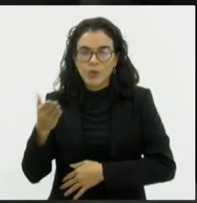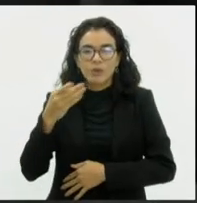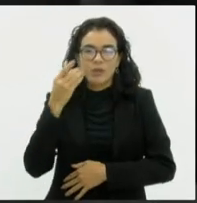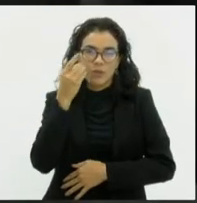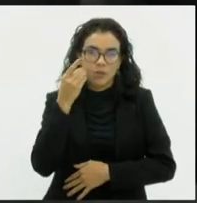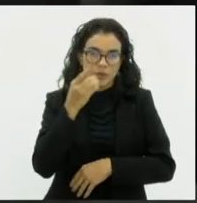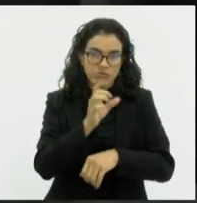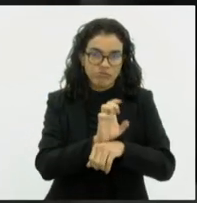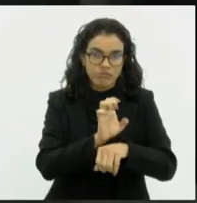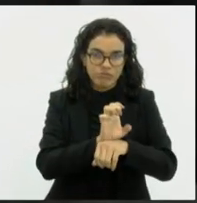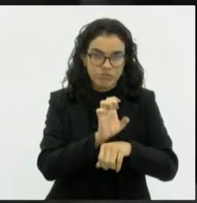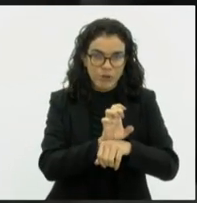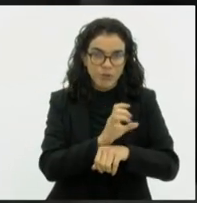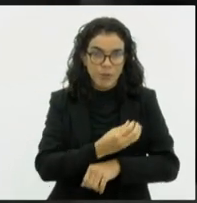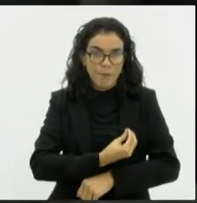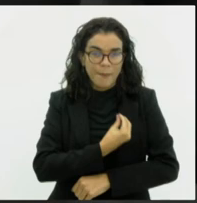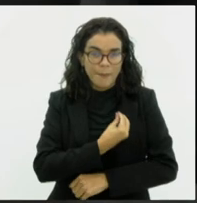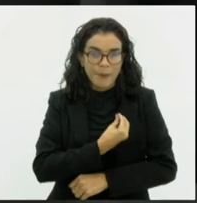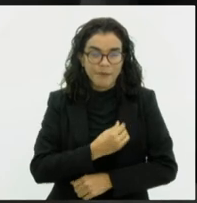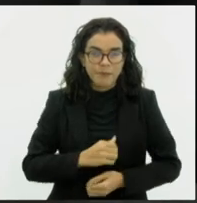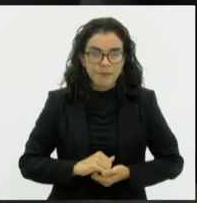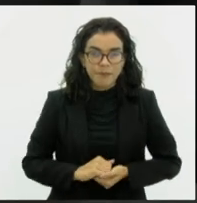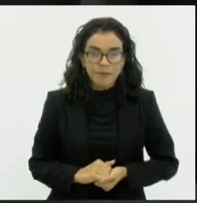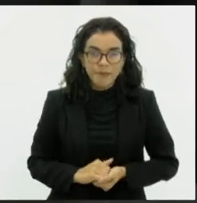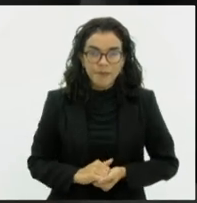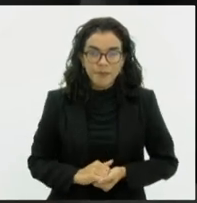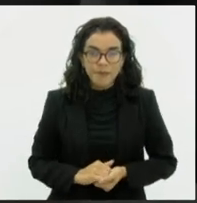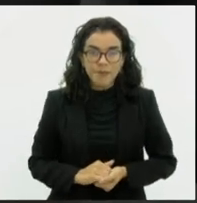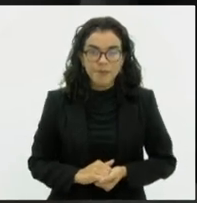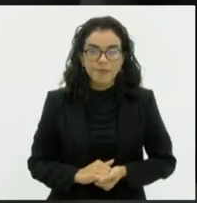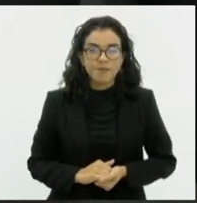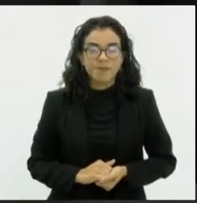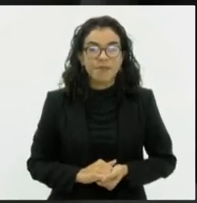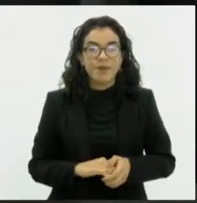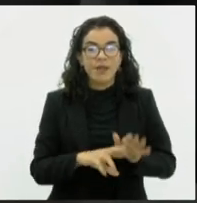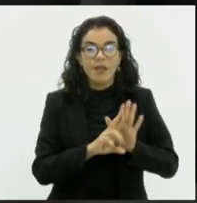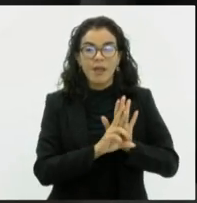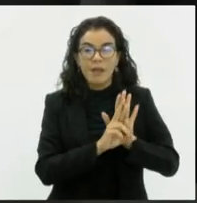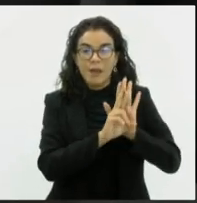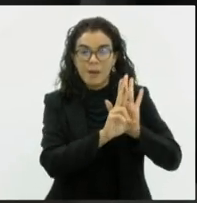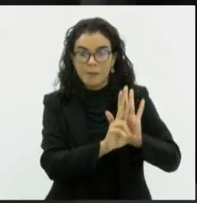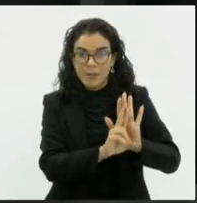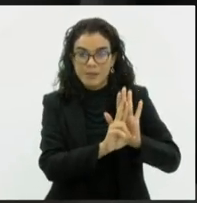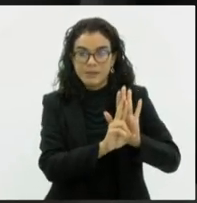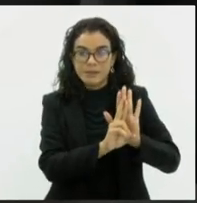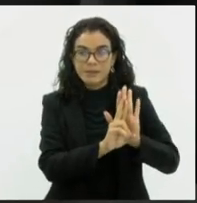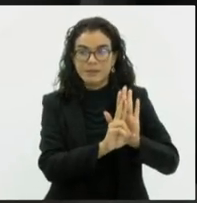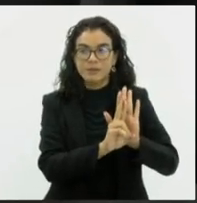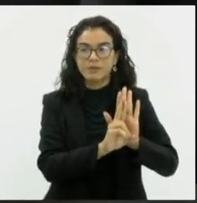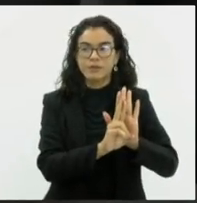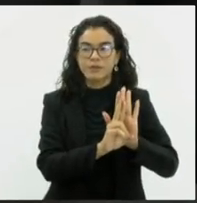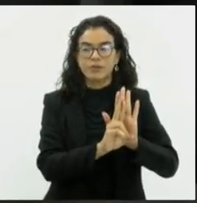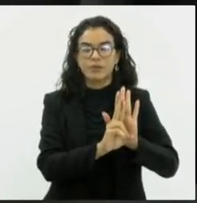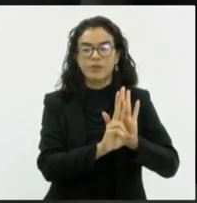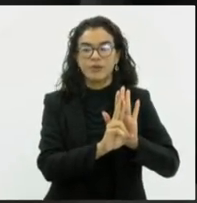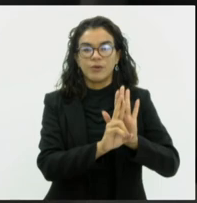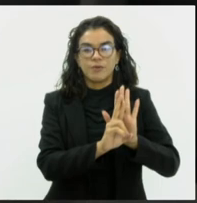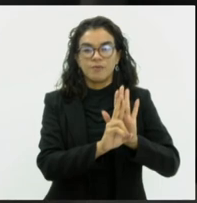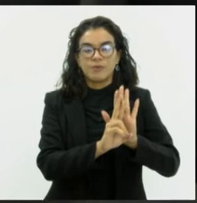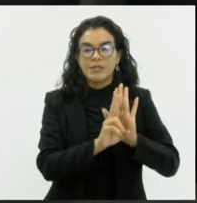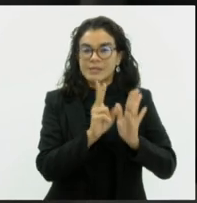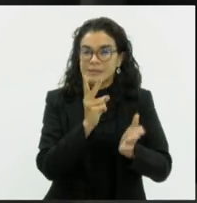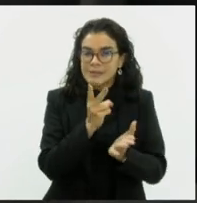desta casa, né, e em nome do nosso